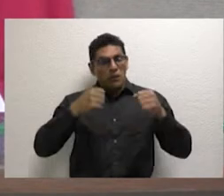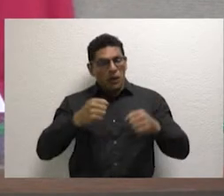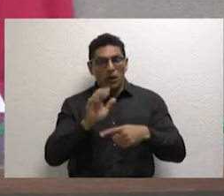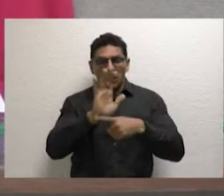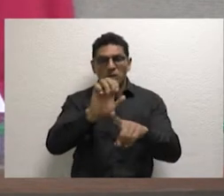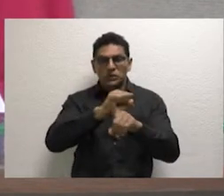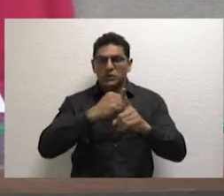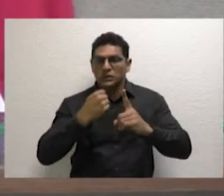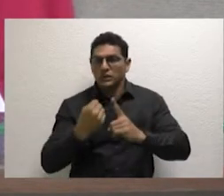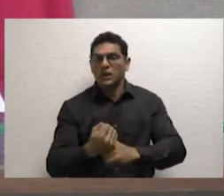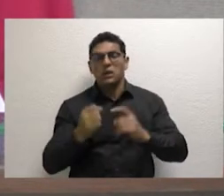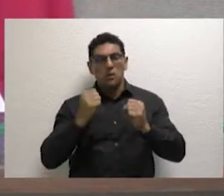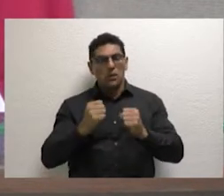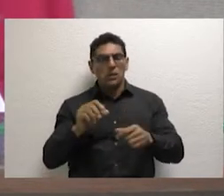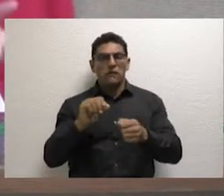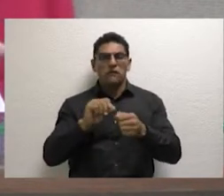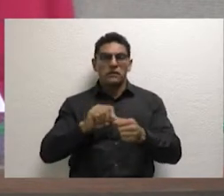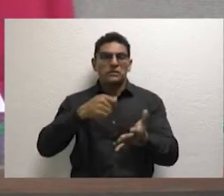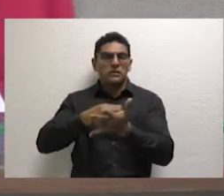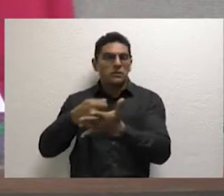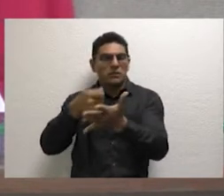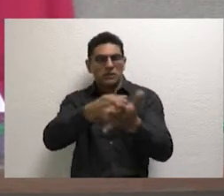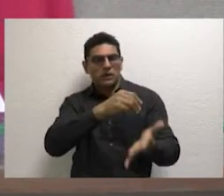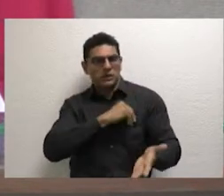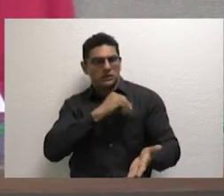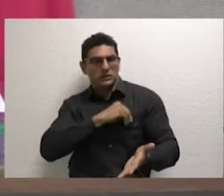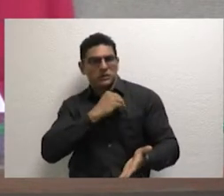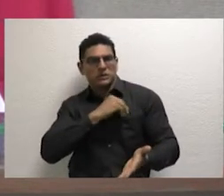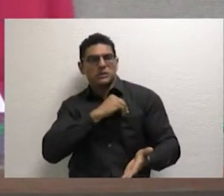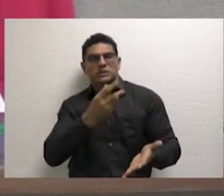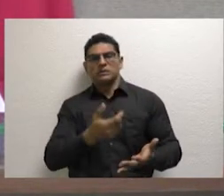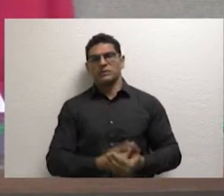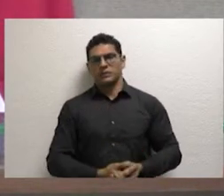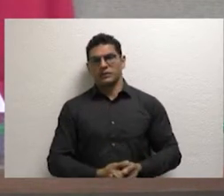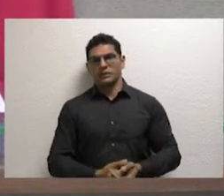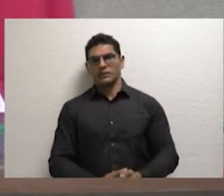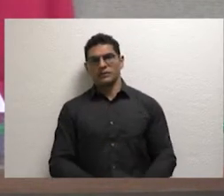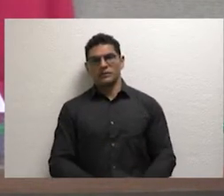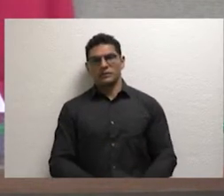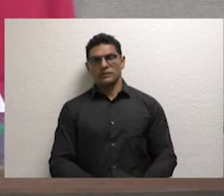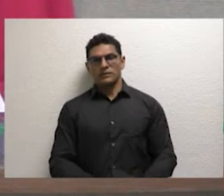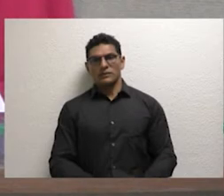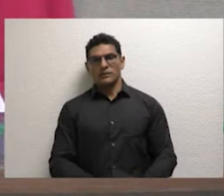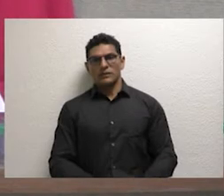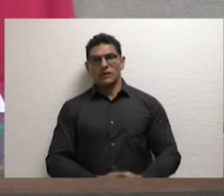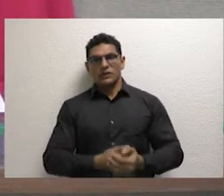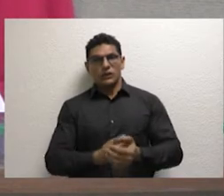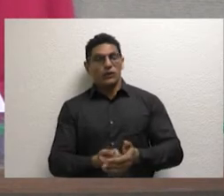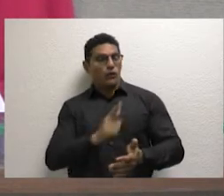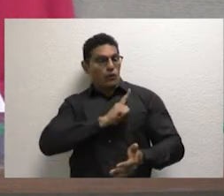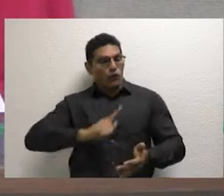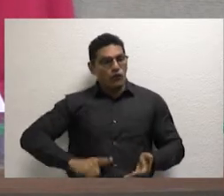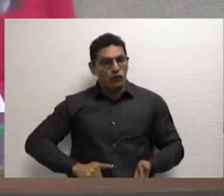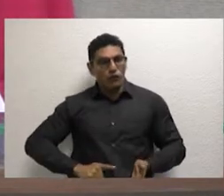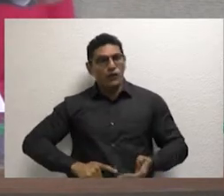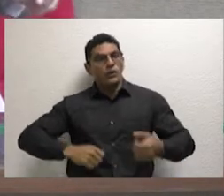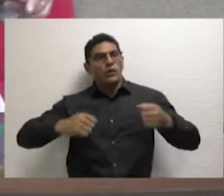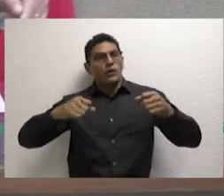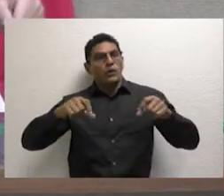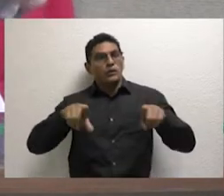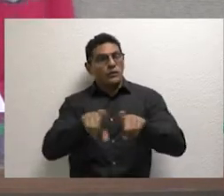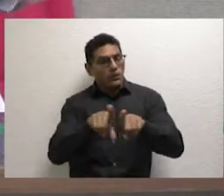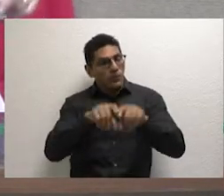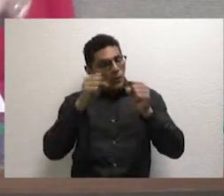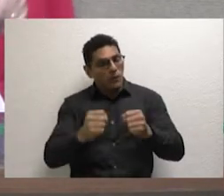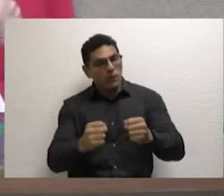que possam também poder fazer esse pagamento e possam ter a sua remuneração por parte do governo. Não adianta o governo dizer que vai pagar 13º